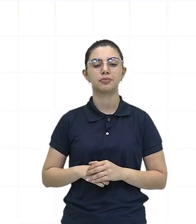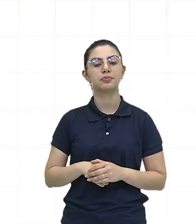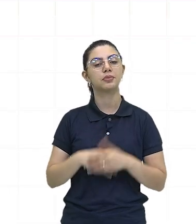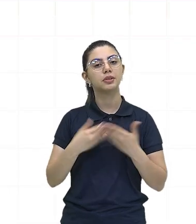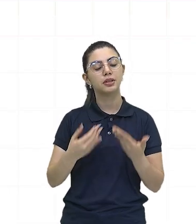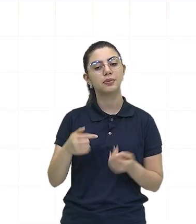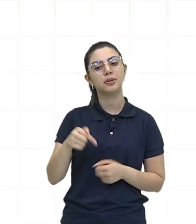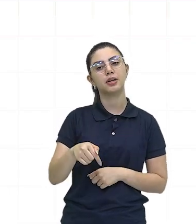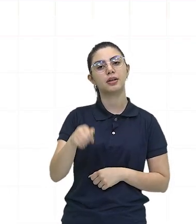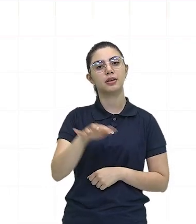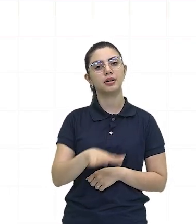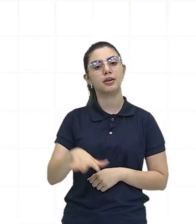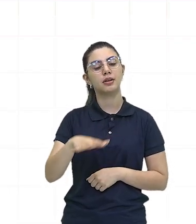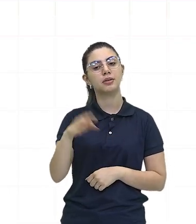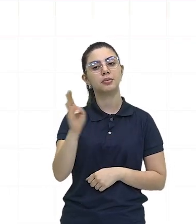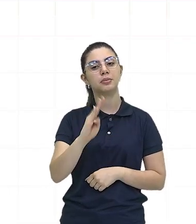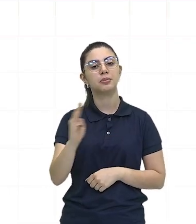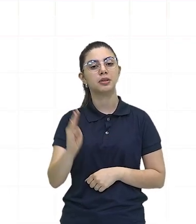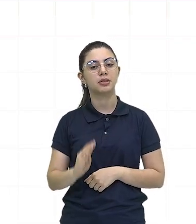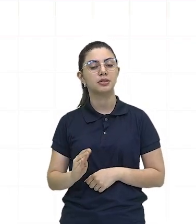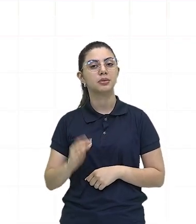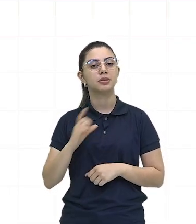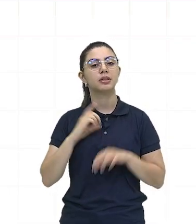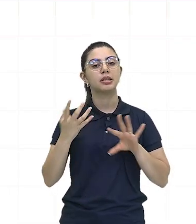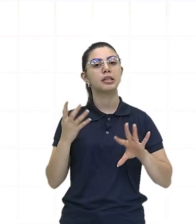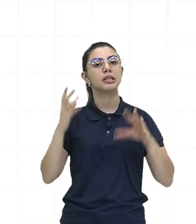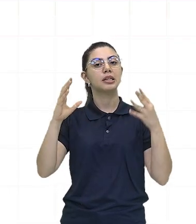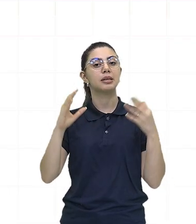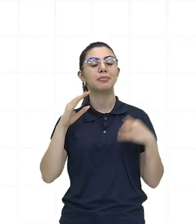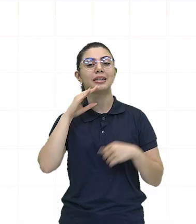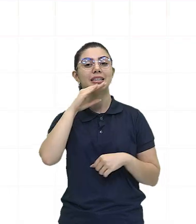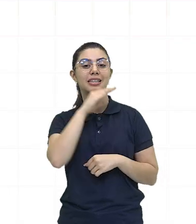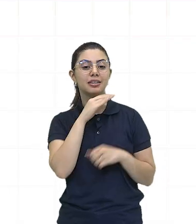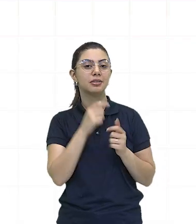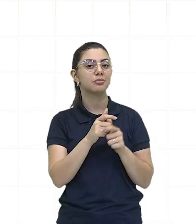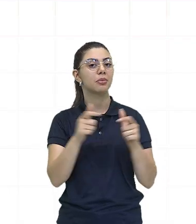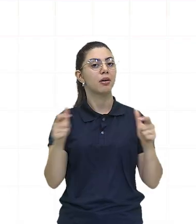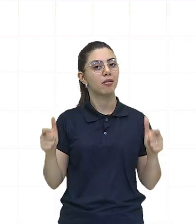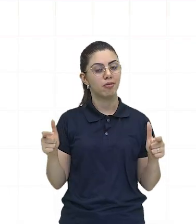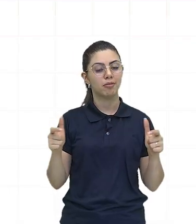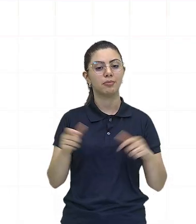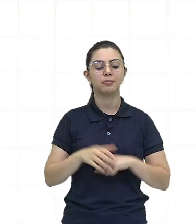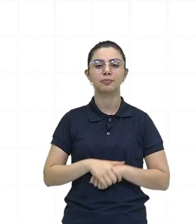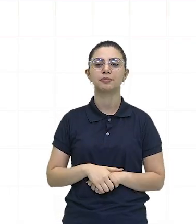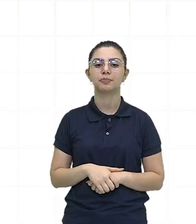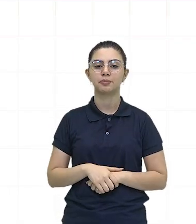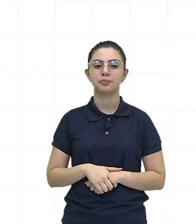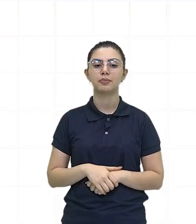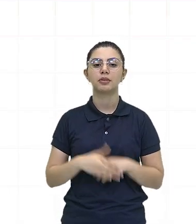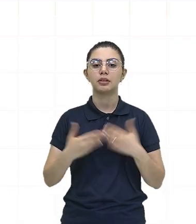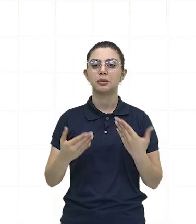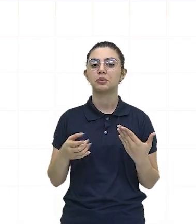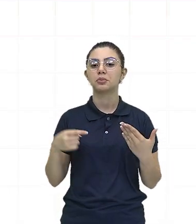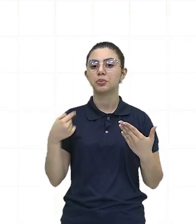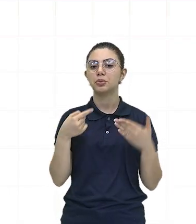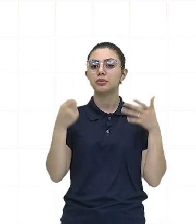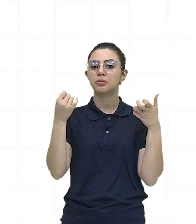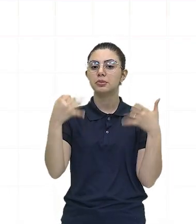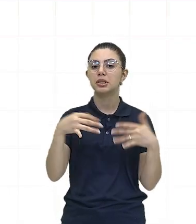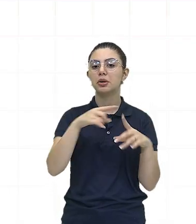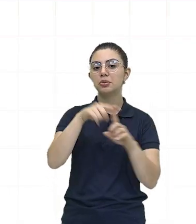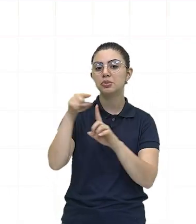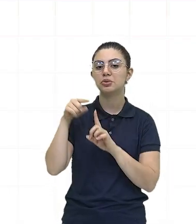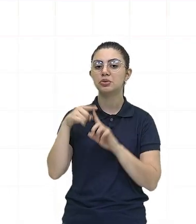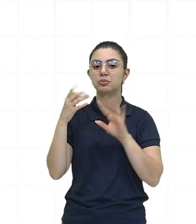no território brasileiro predominam os climas quentes. E antes de nós falarmos sobre os tipos de climas